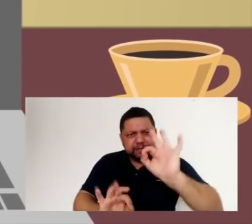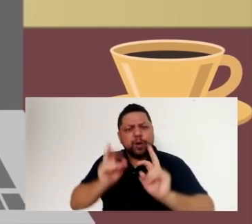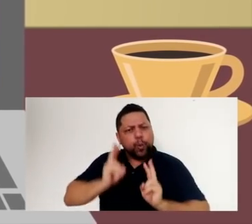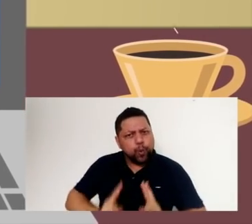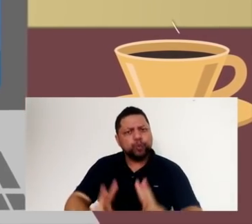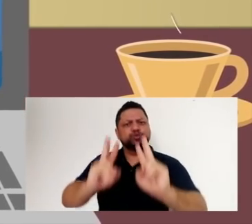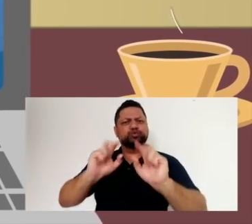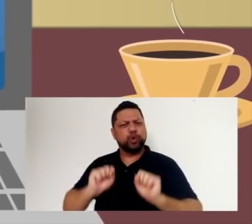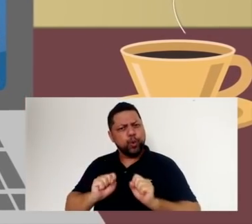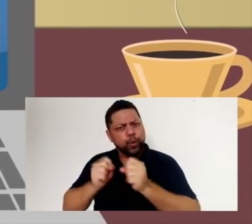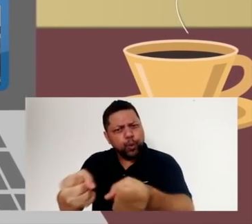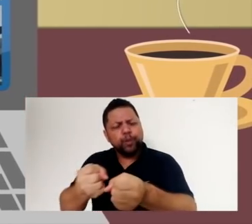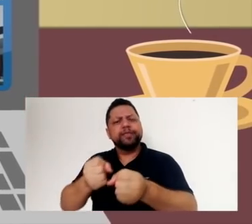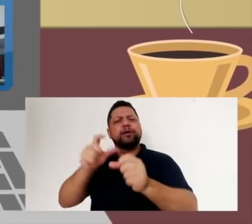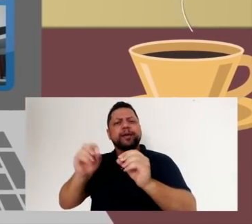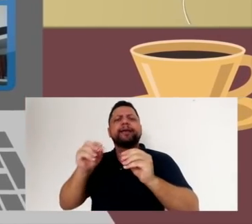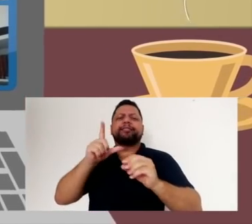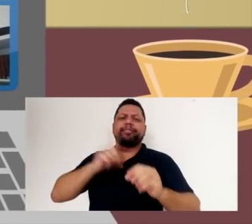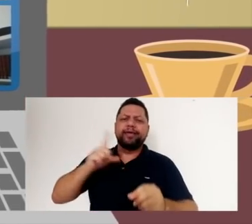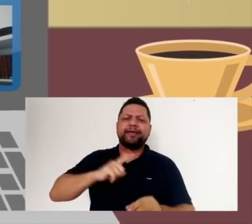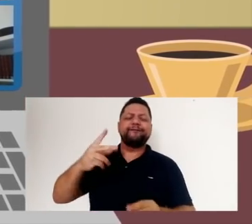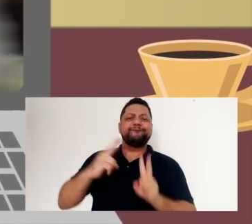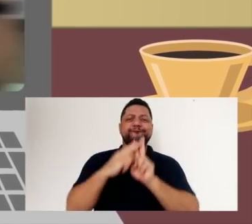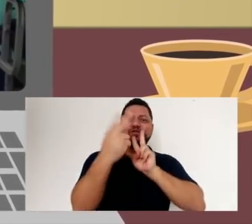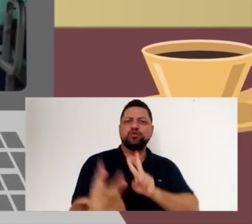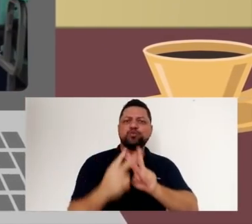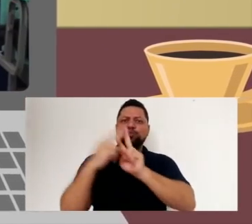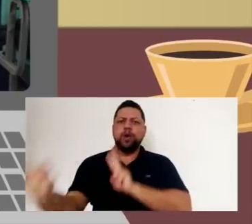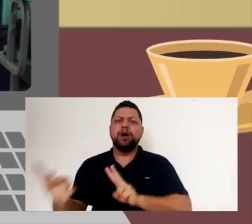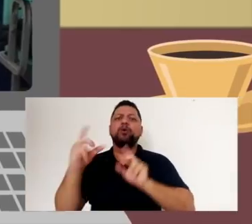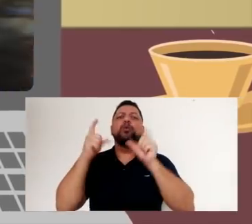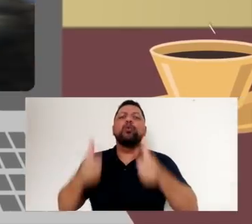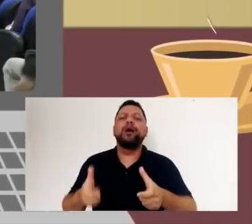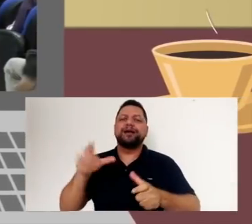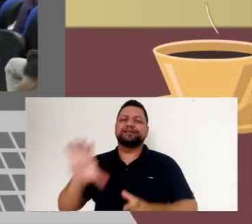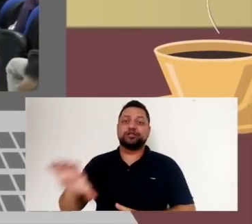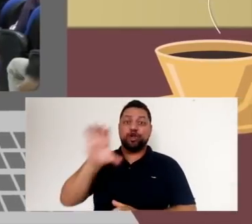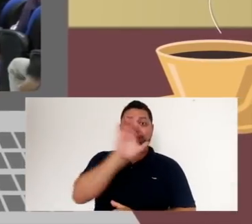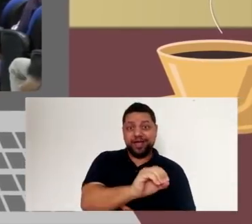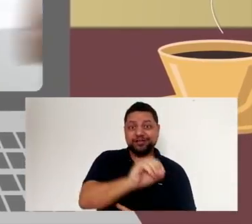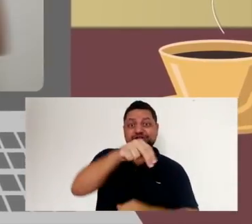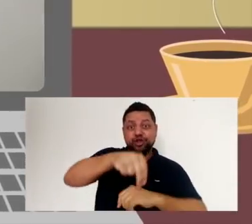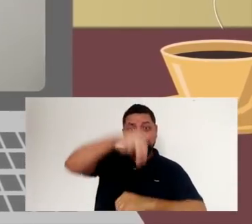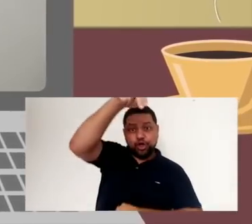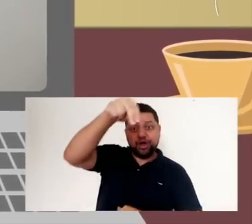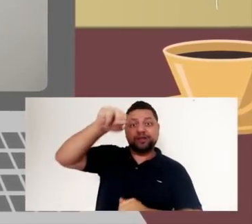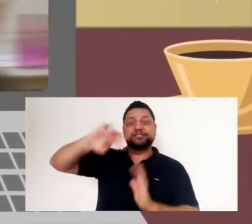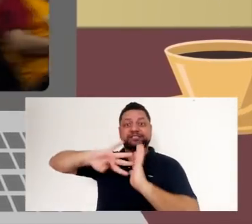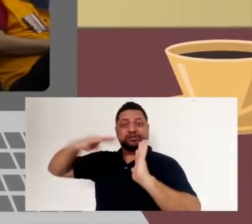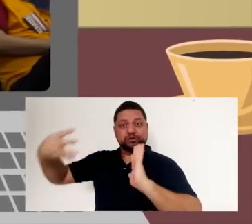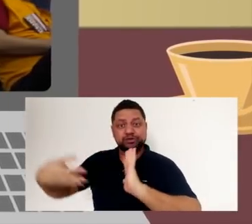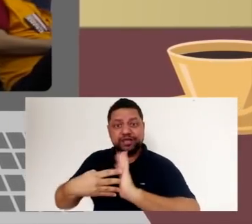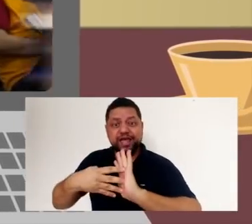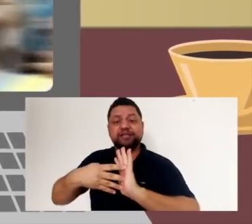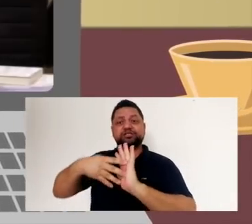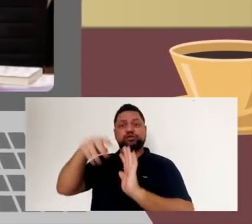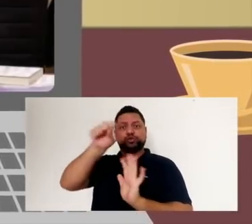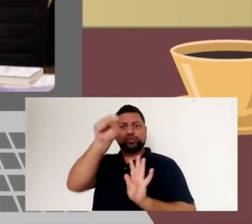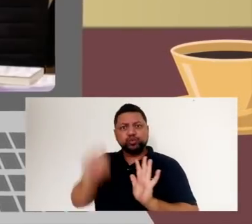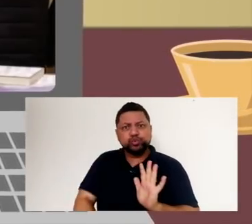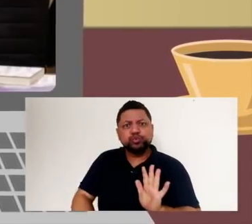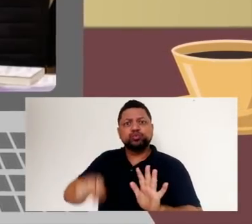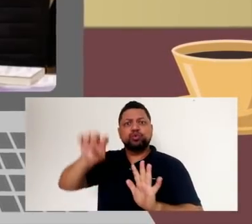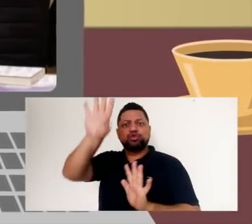manter a permanência e qualidade da AMPED Centro-Oeste, Nordeste, Norte, Sudeste e